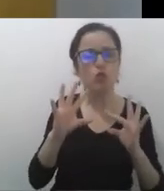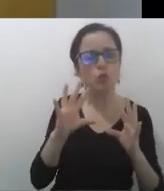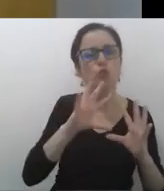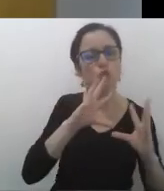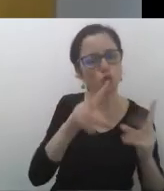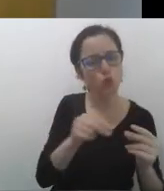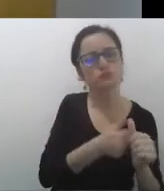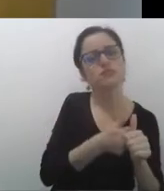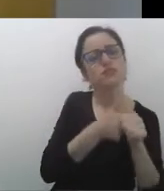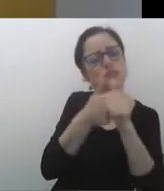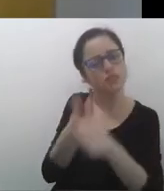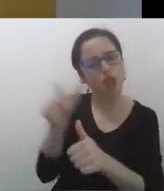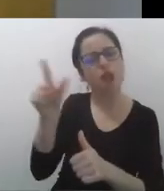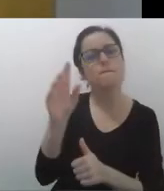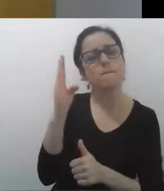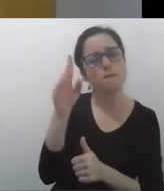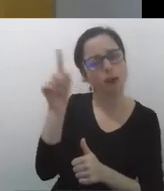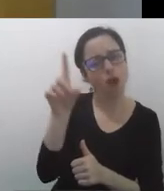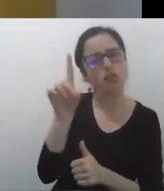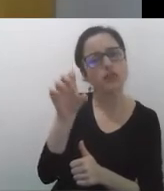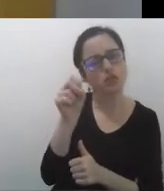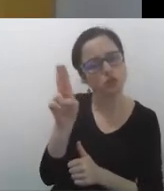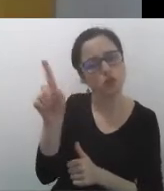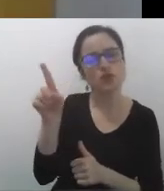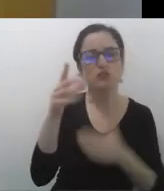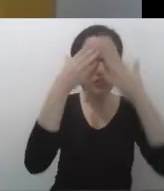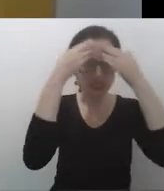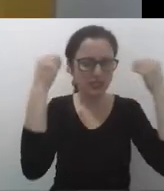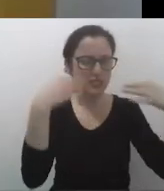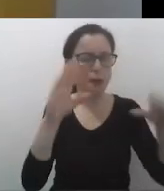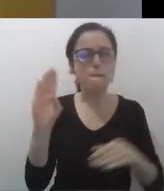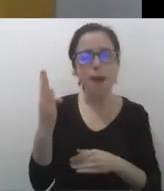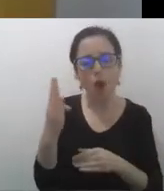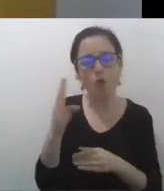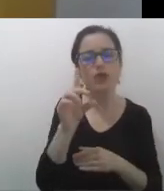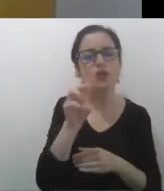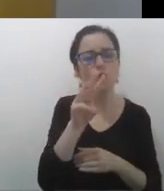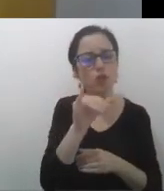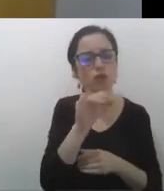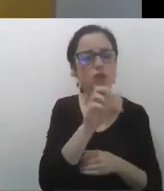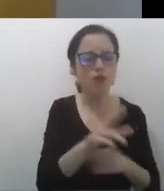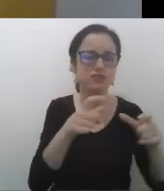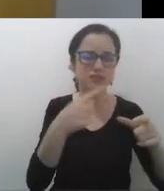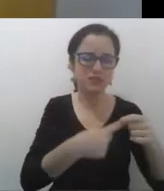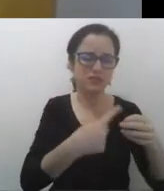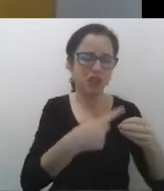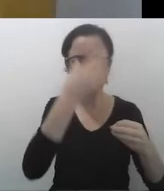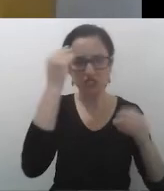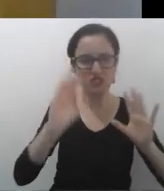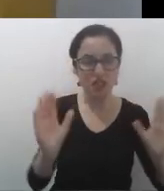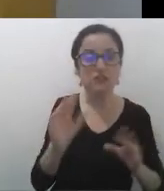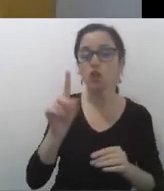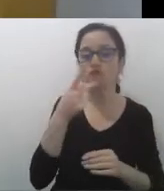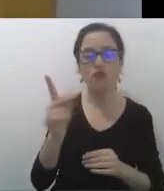nós somos tributários da Bauhaus de Dessau, ele esquece completamente a Bauhaus